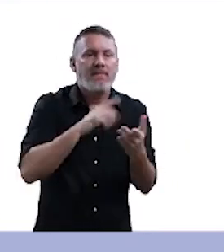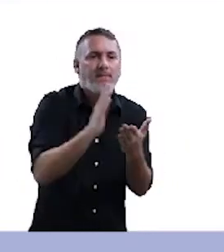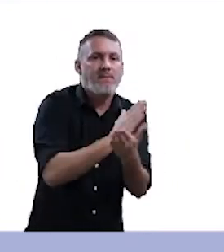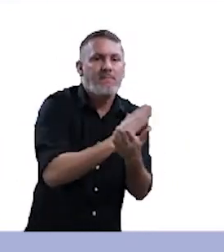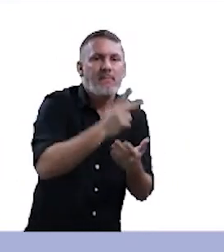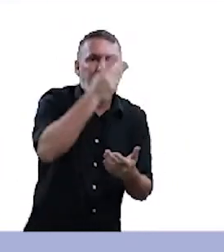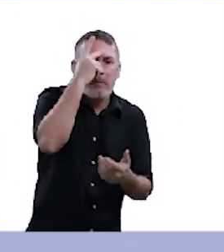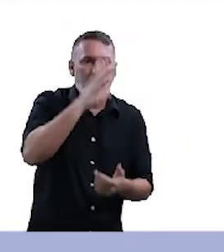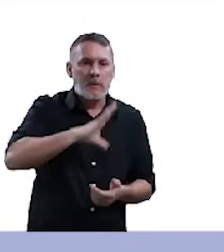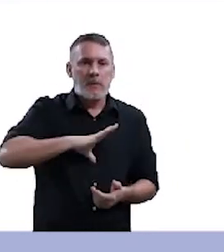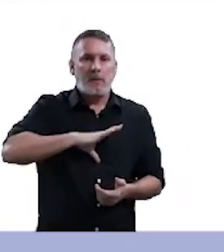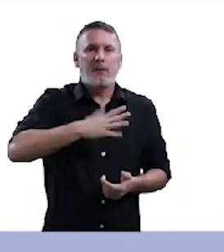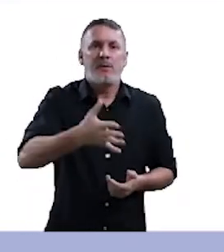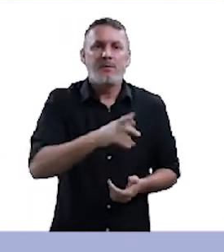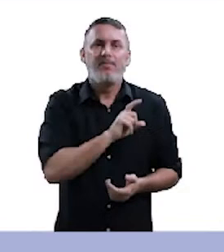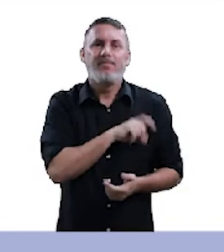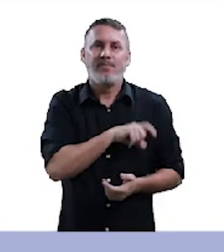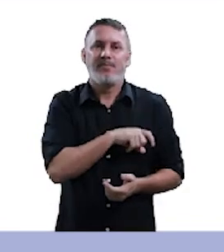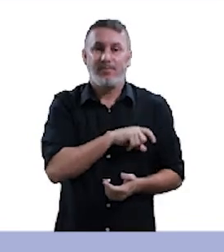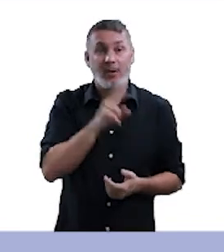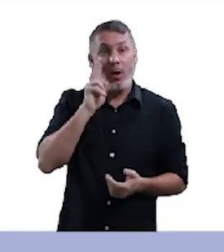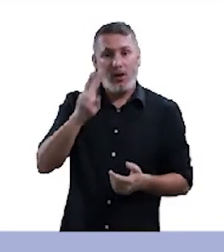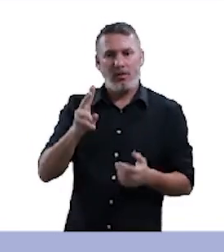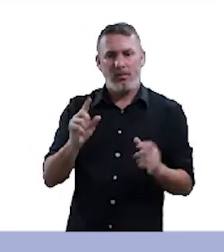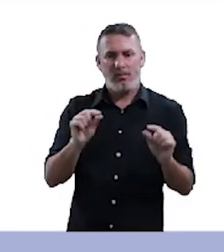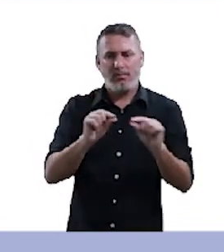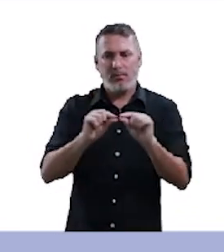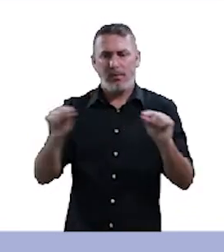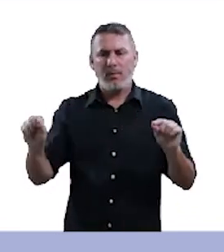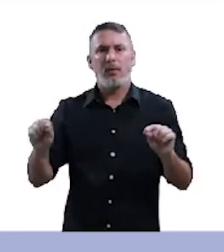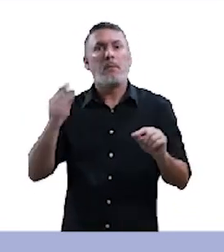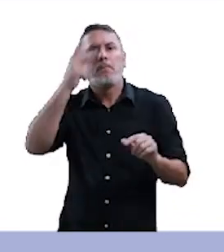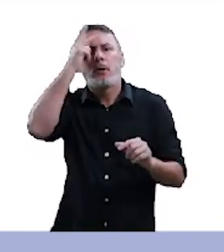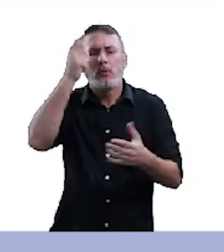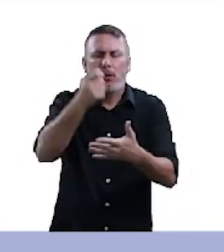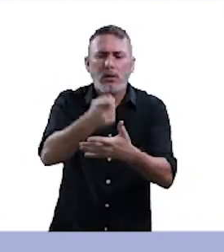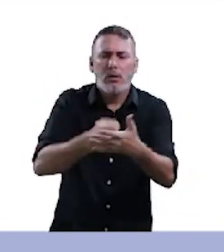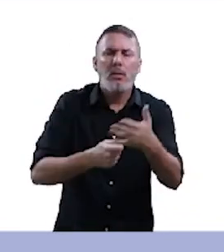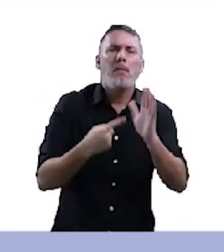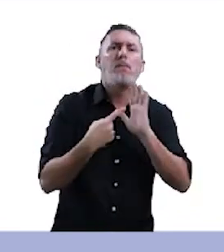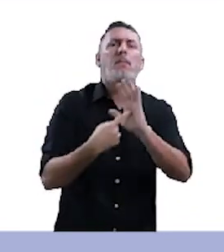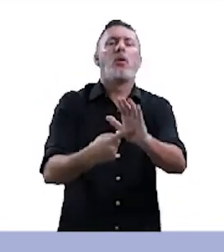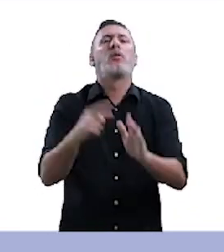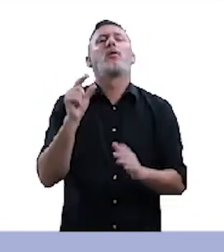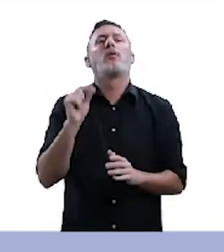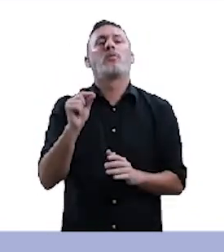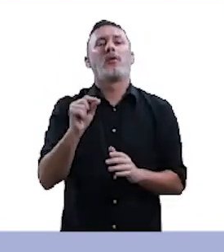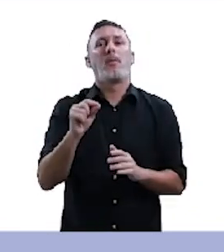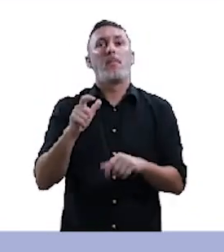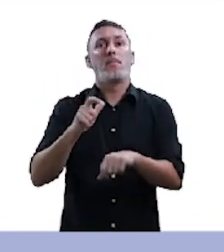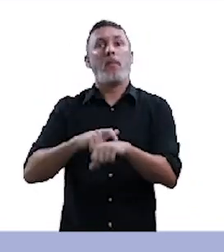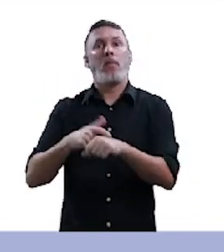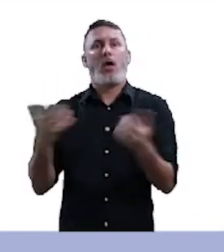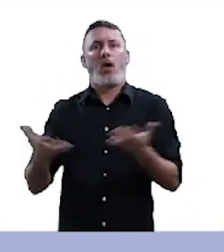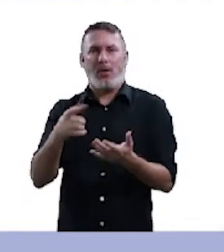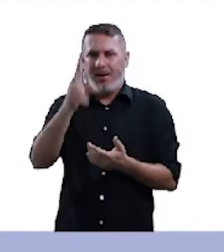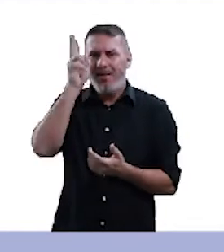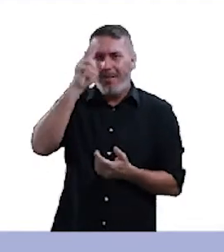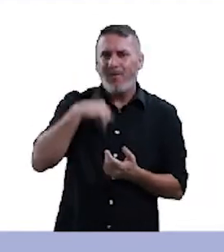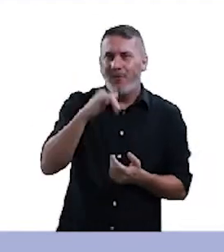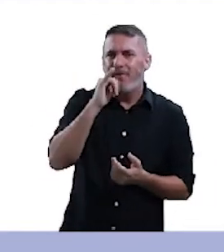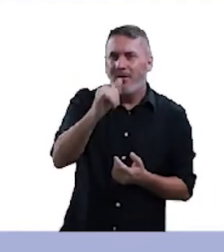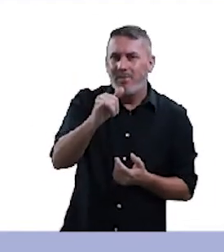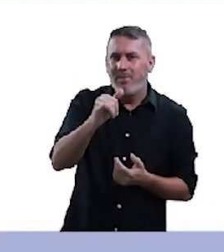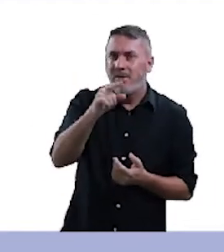tais ações. Ele traz um aspecto trabalhando a atualidade. Lembra que eu falei com